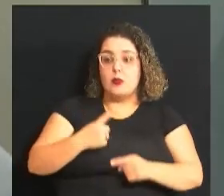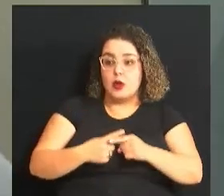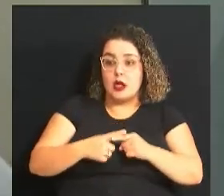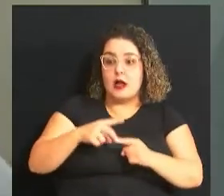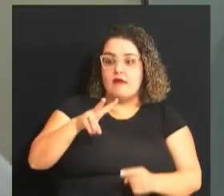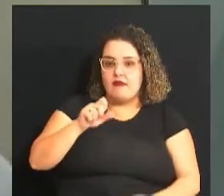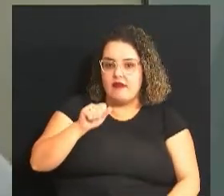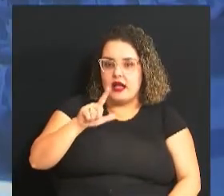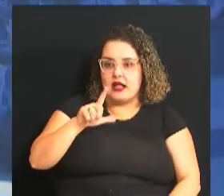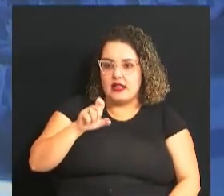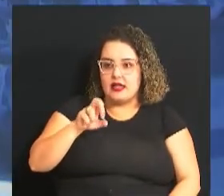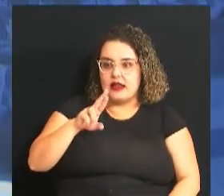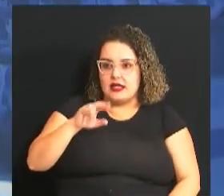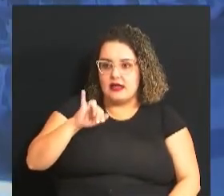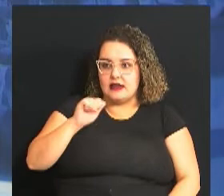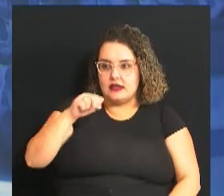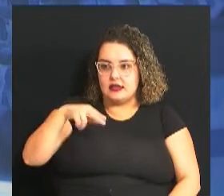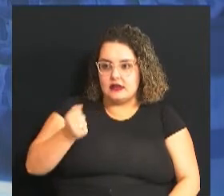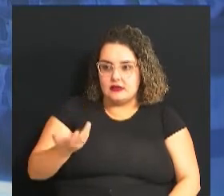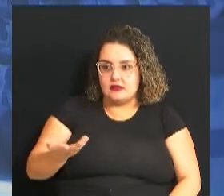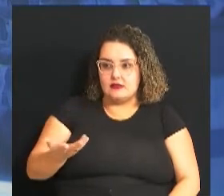Uma Natural.